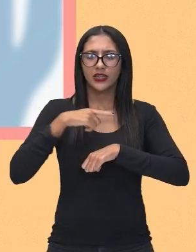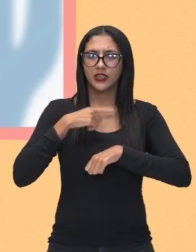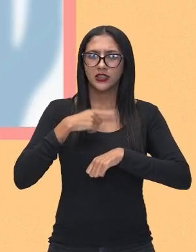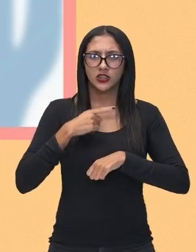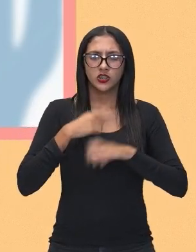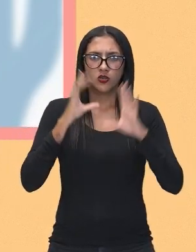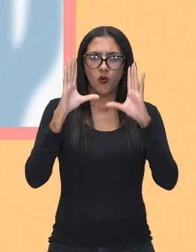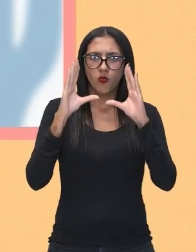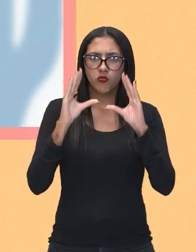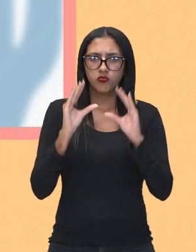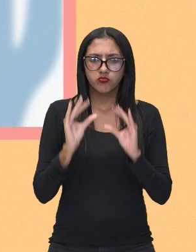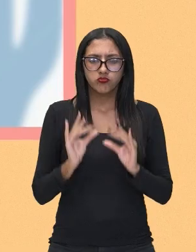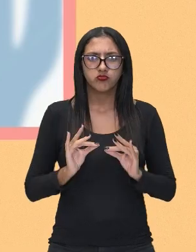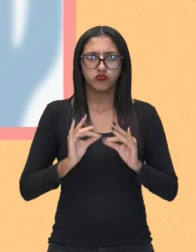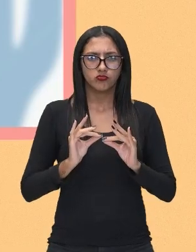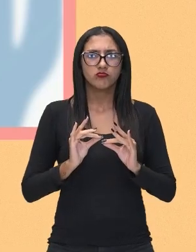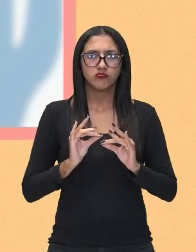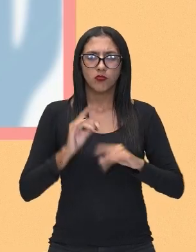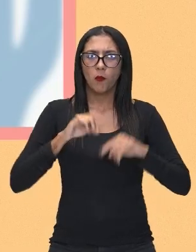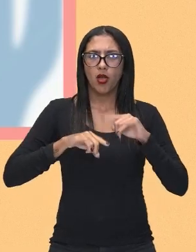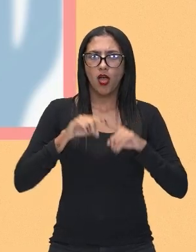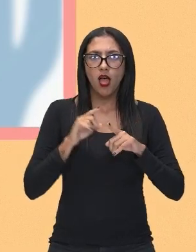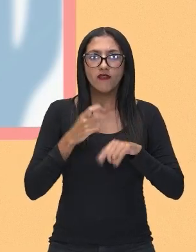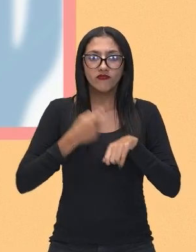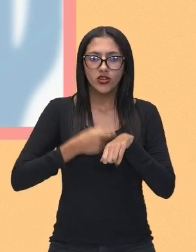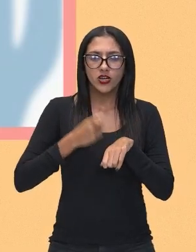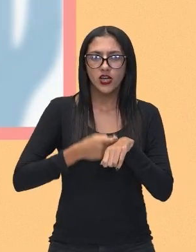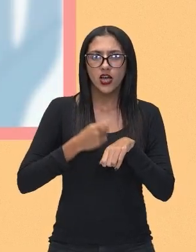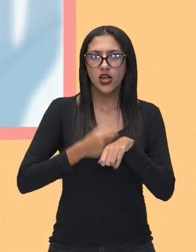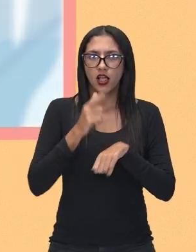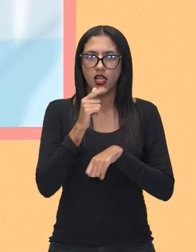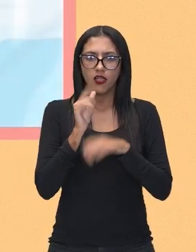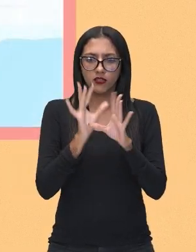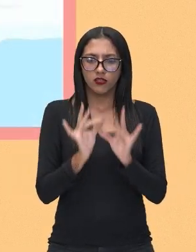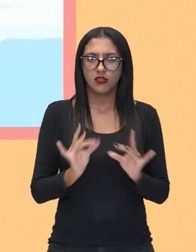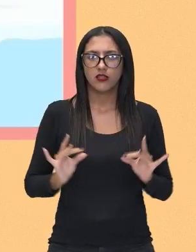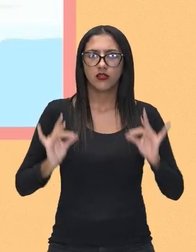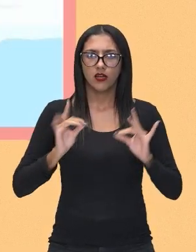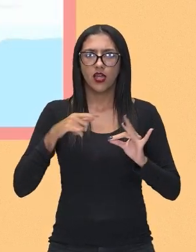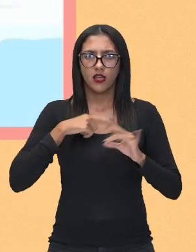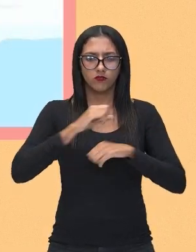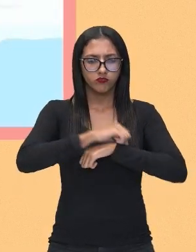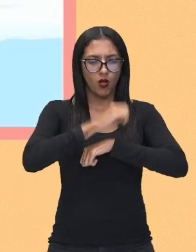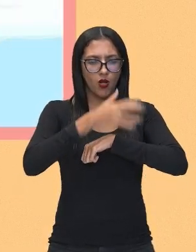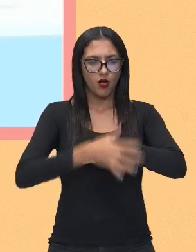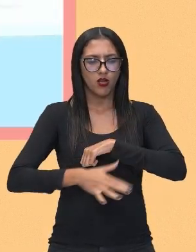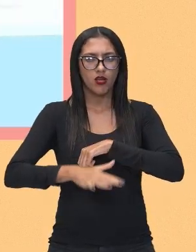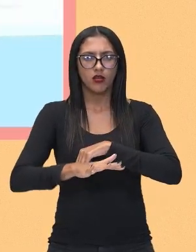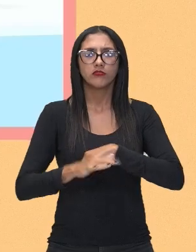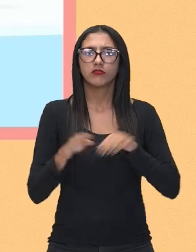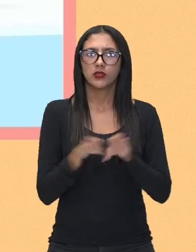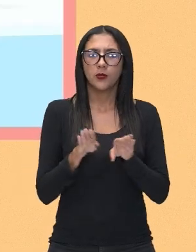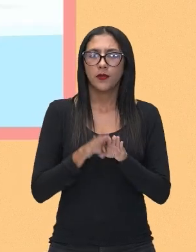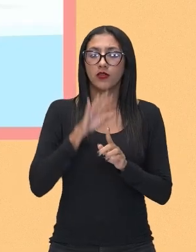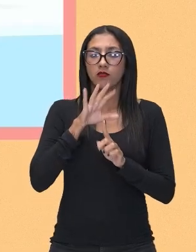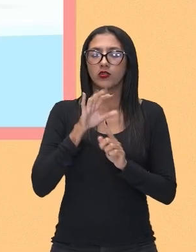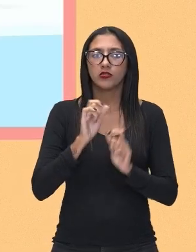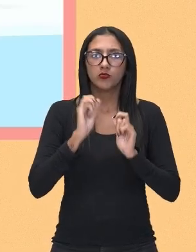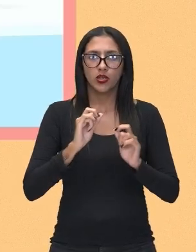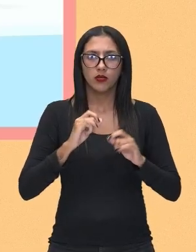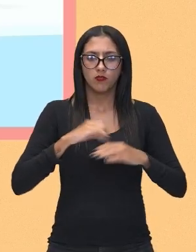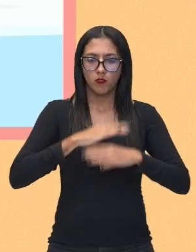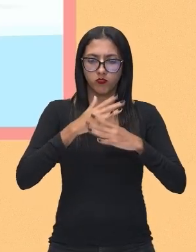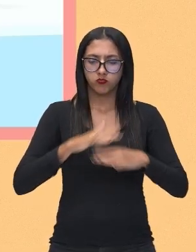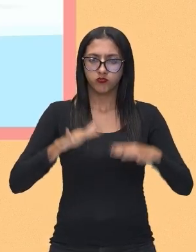quilômetros quadrados de extensão. Fato preocupante, visto que seu derretimento pode provocar um aumento do nível dos oceanos de até